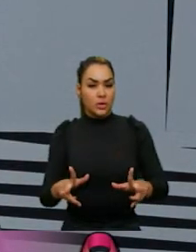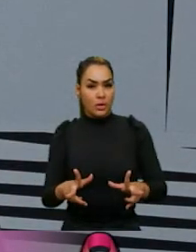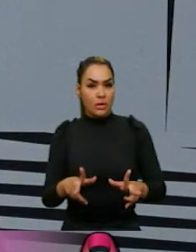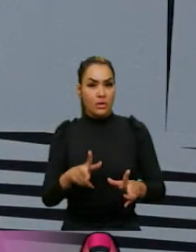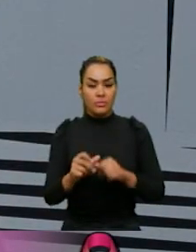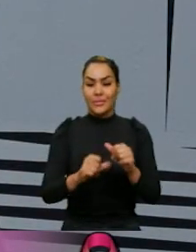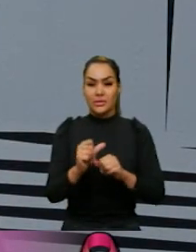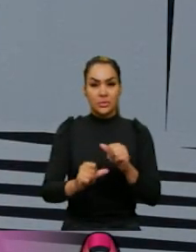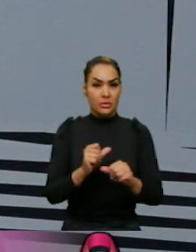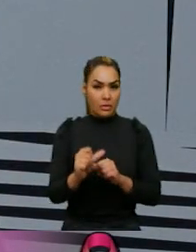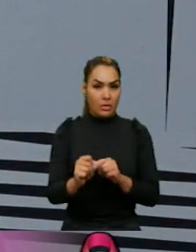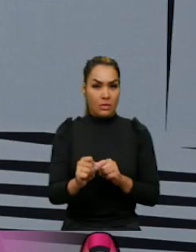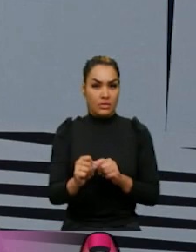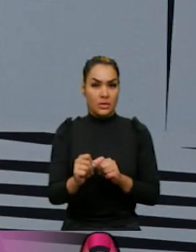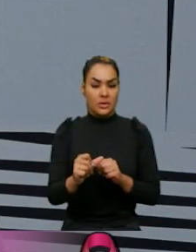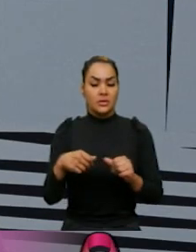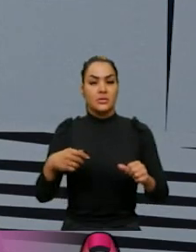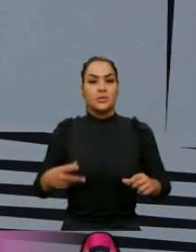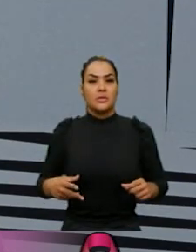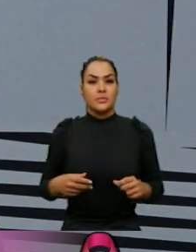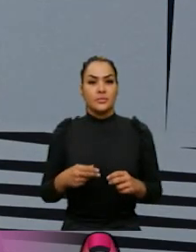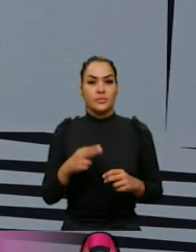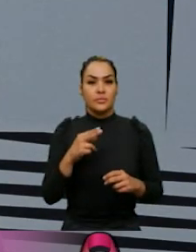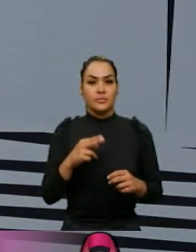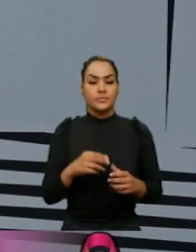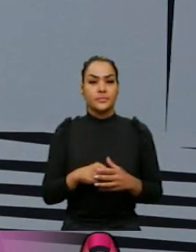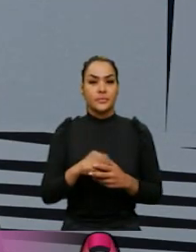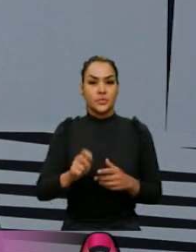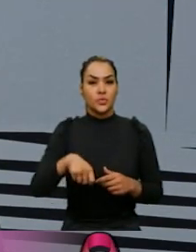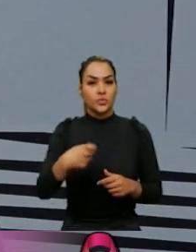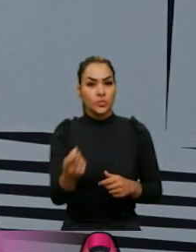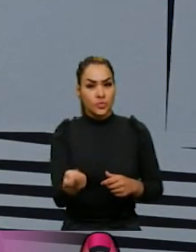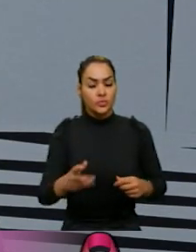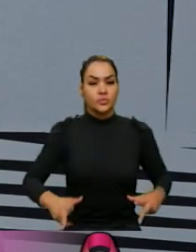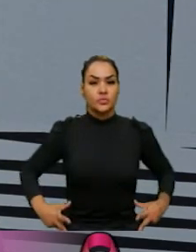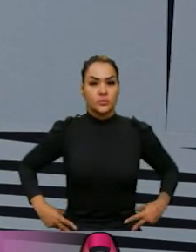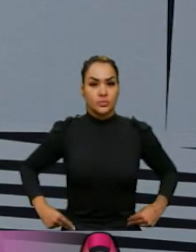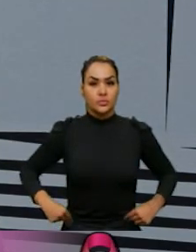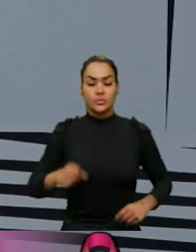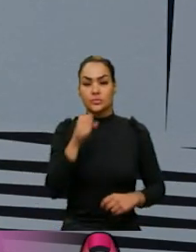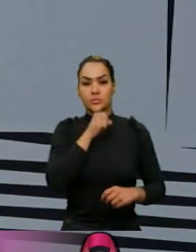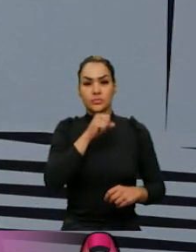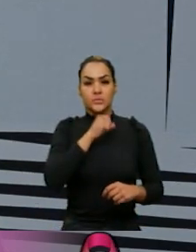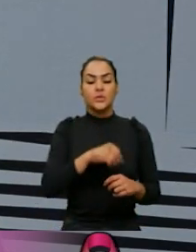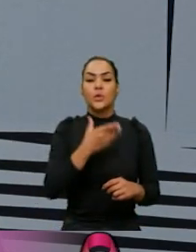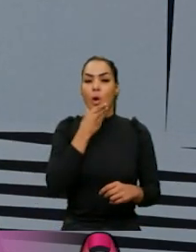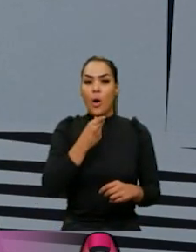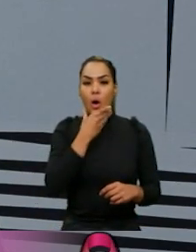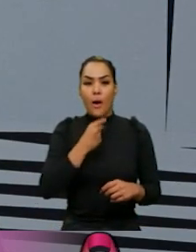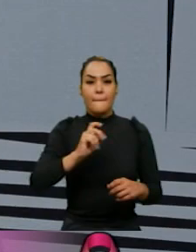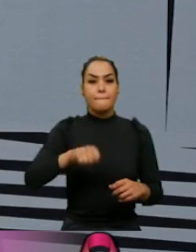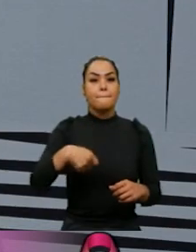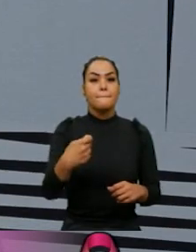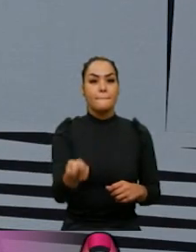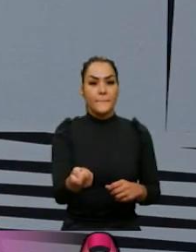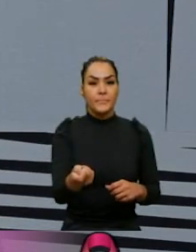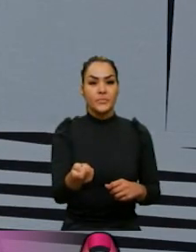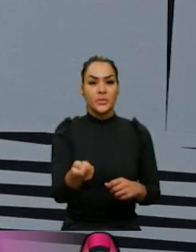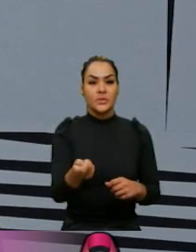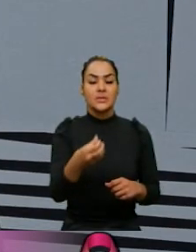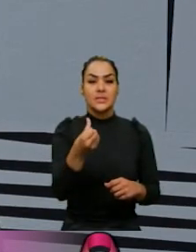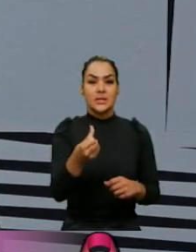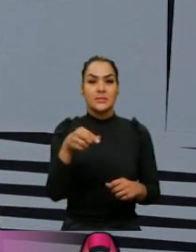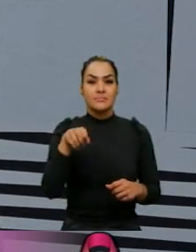6.200 fraldas ao Fundo Social de Solidariedade, para que estes as repassasse às entidades